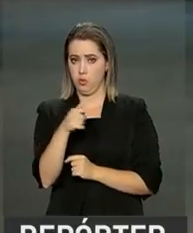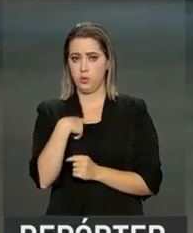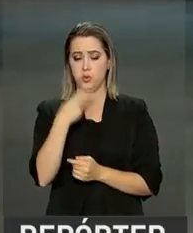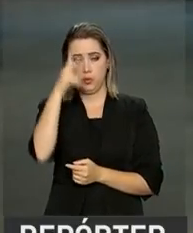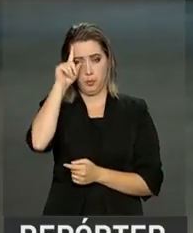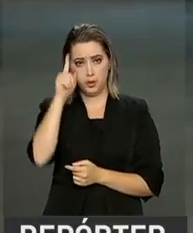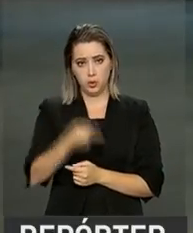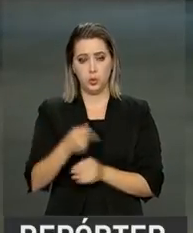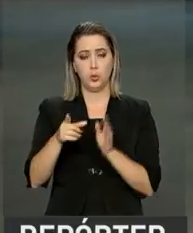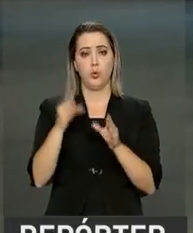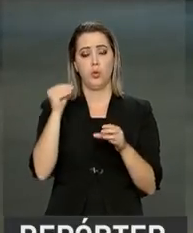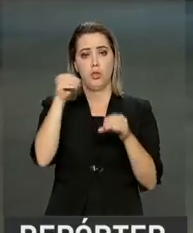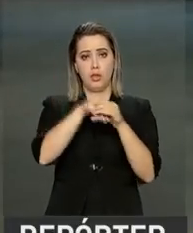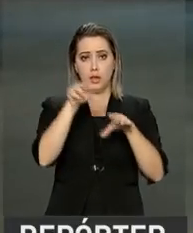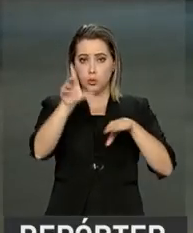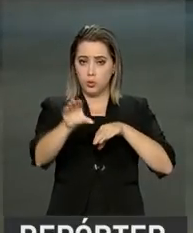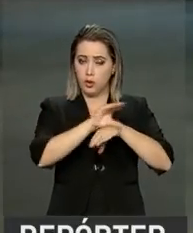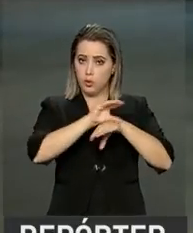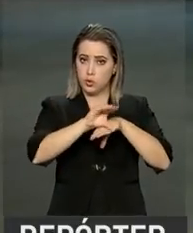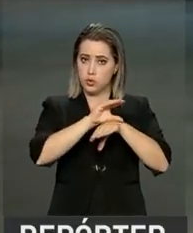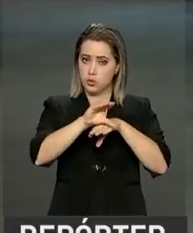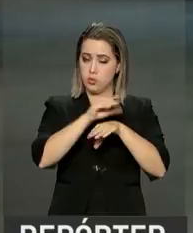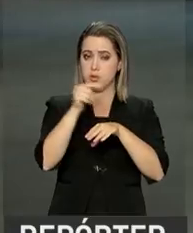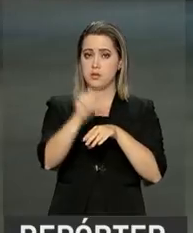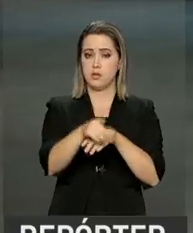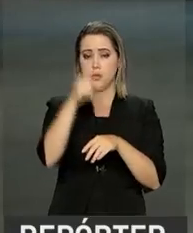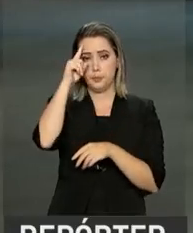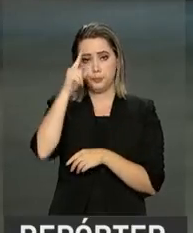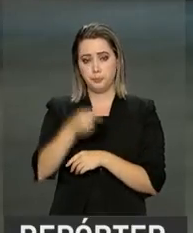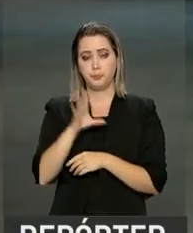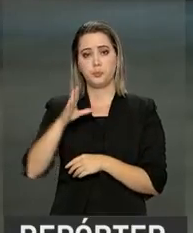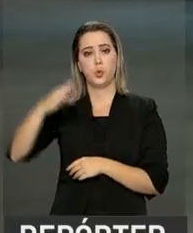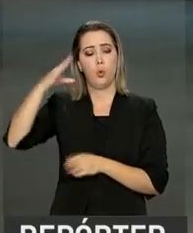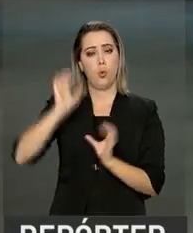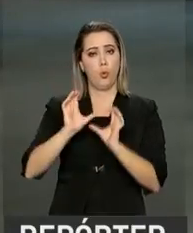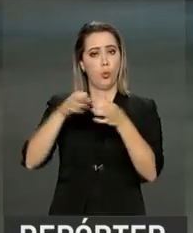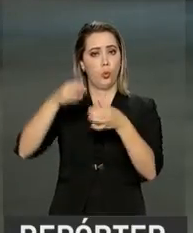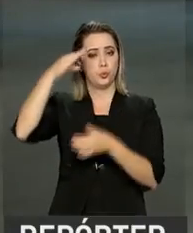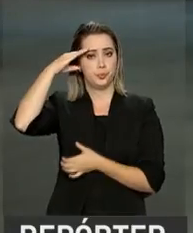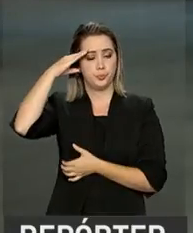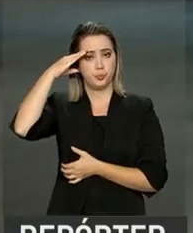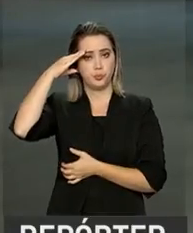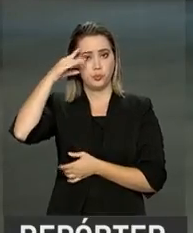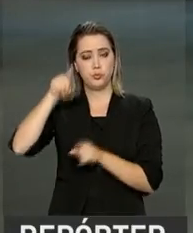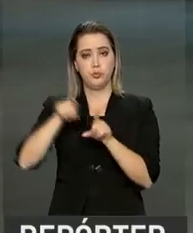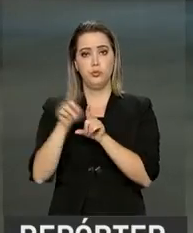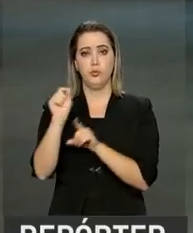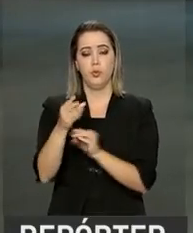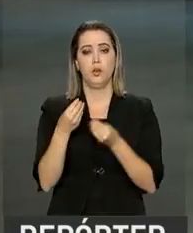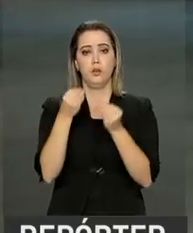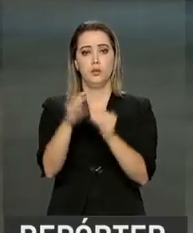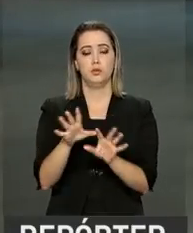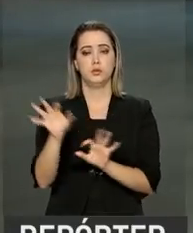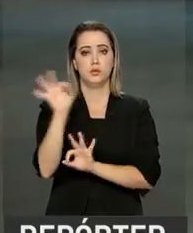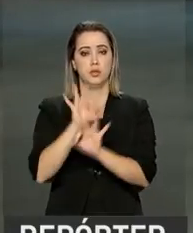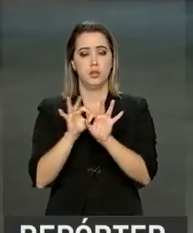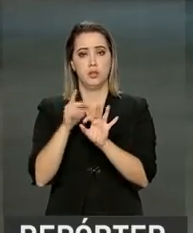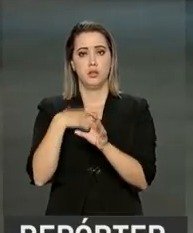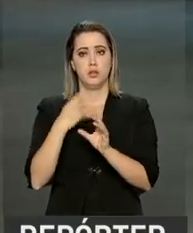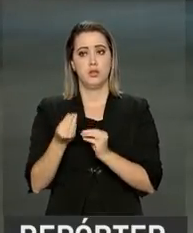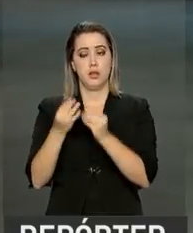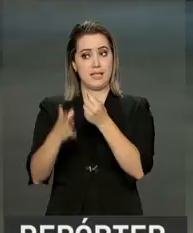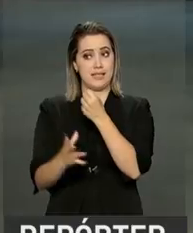142 da constituição federal efetivos das forças armadas com o objetivo de garantir a integridade física